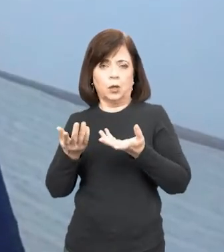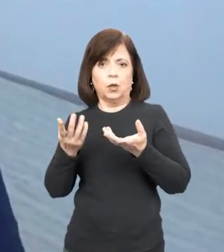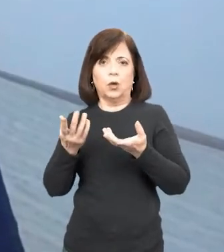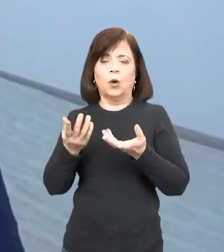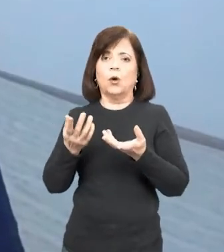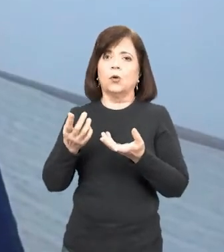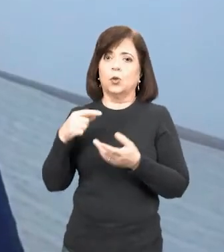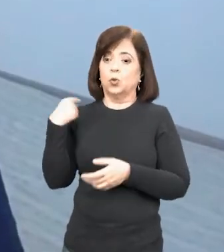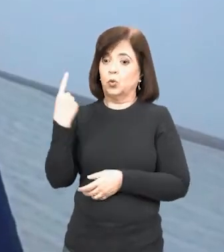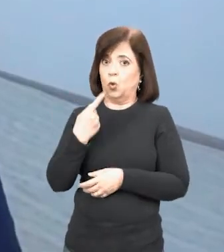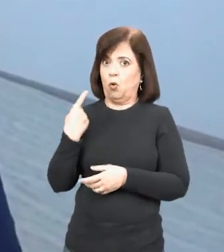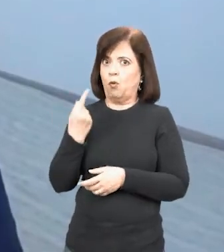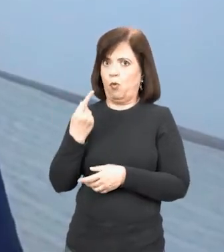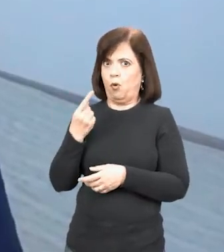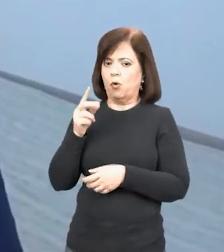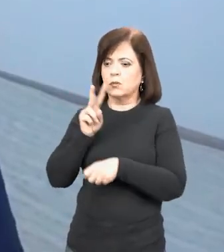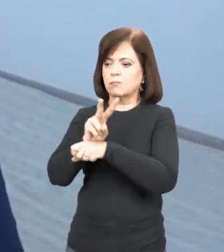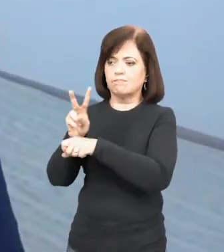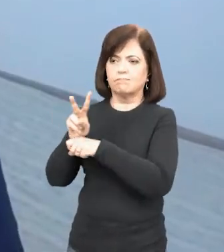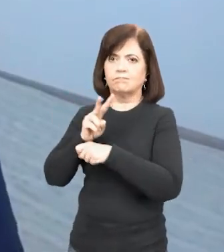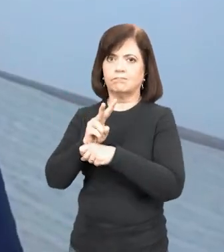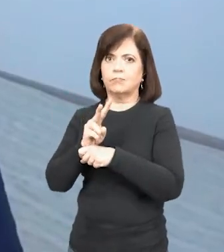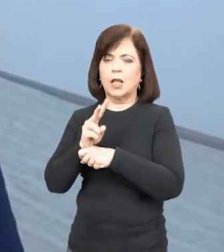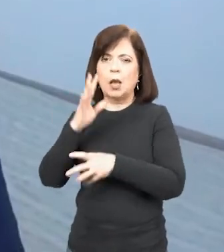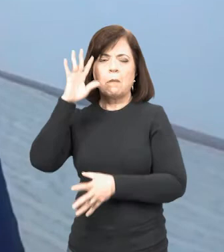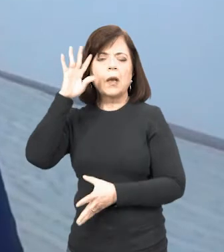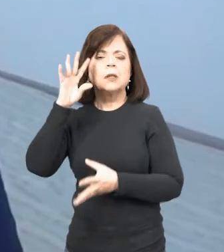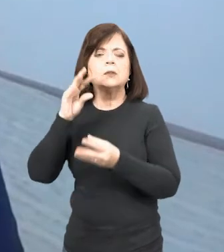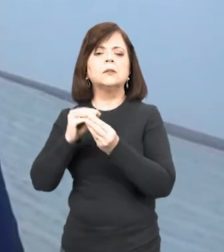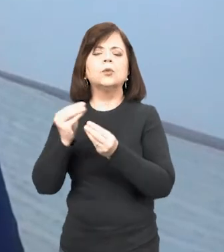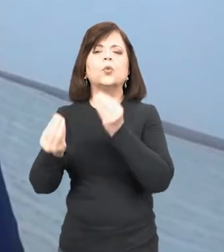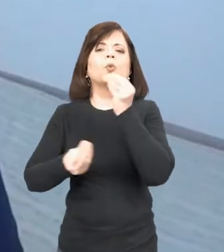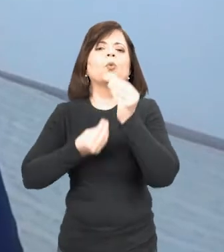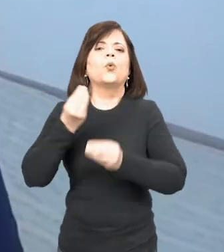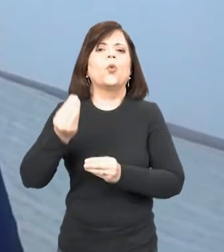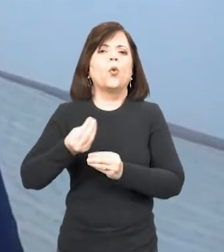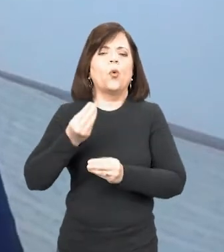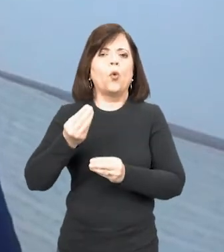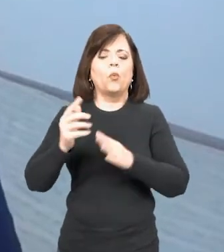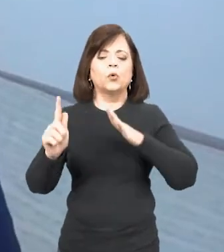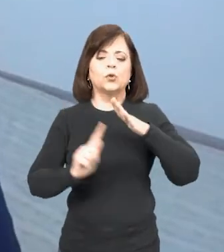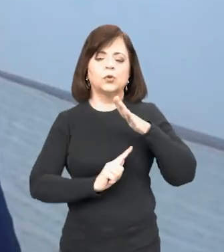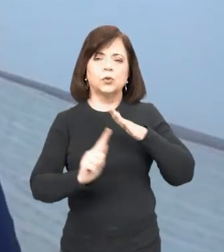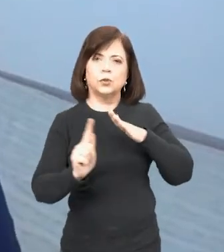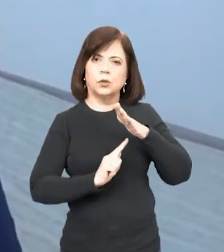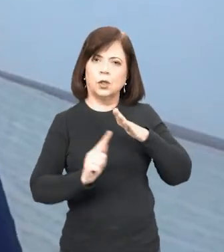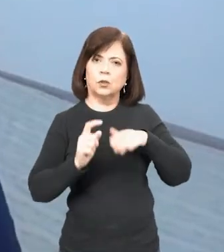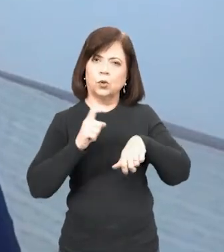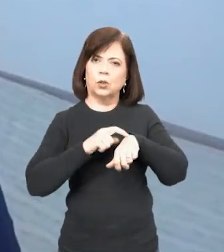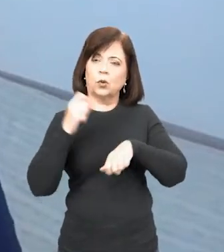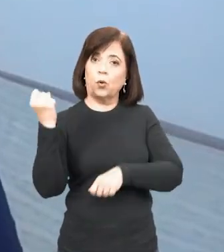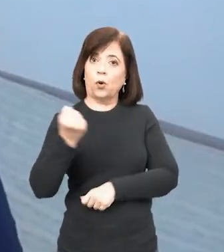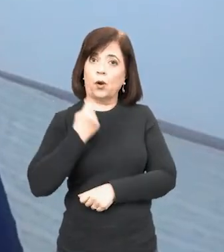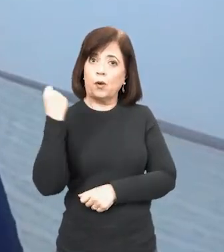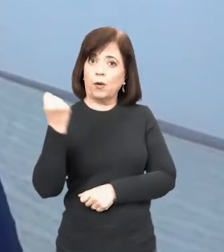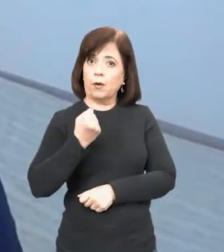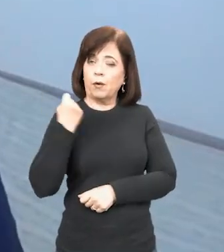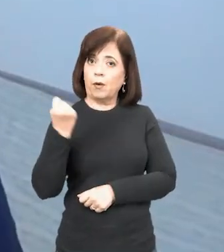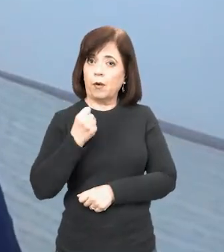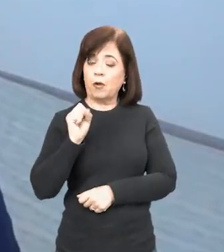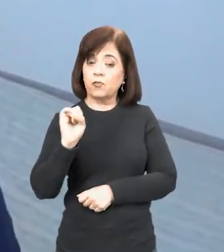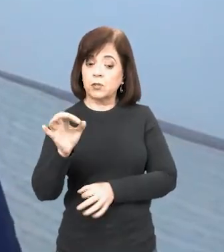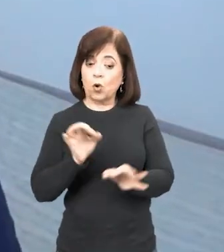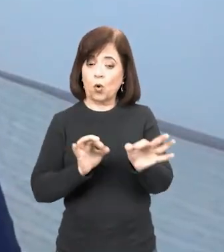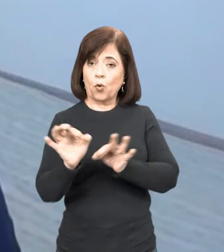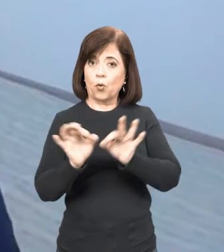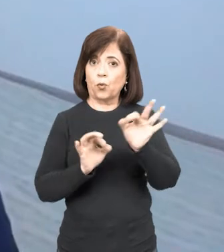momento sob o nosso auxílio, para entender de que forma os gestores municipais estão lidando com esse momento grave sanitário,